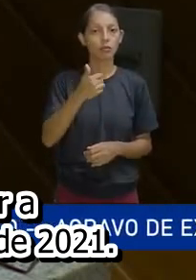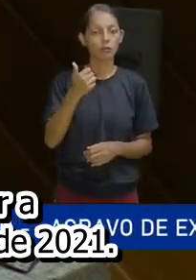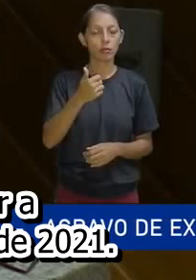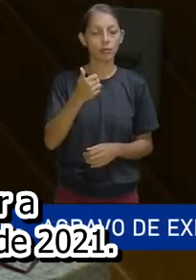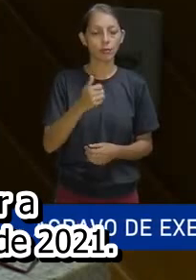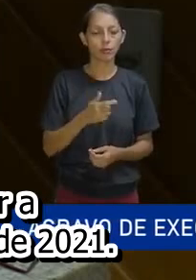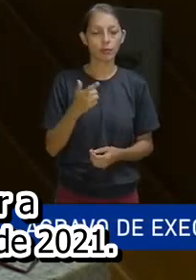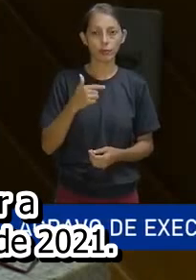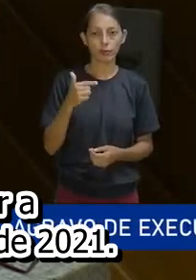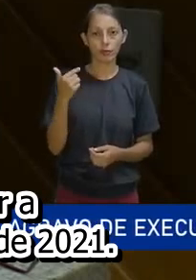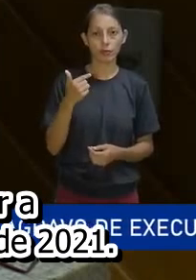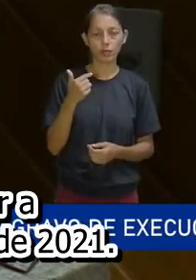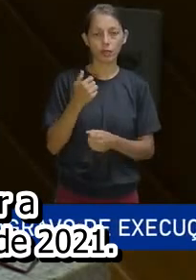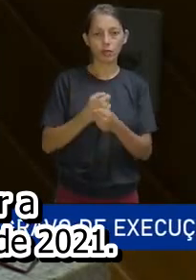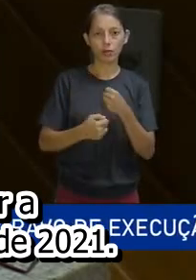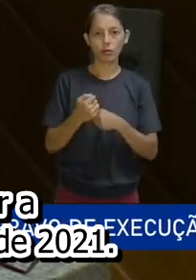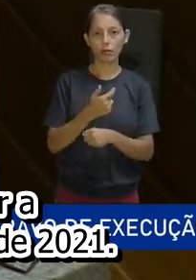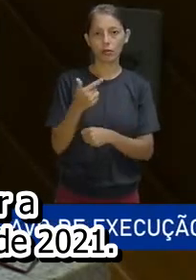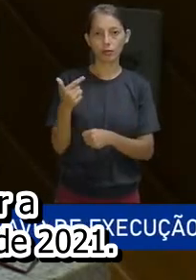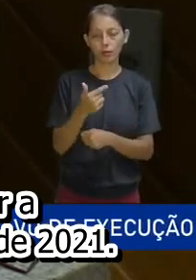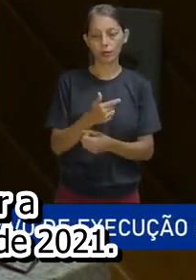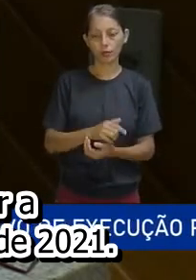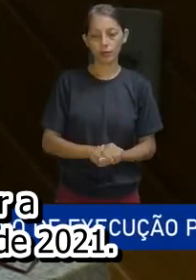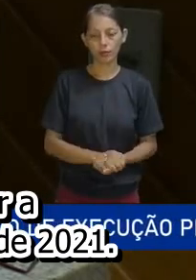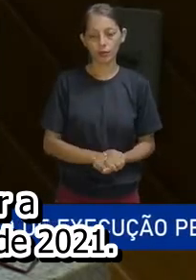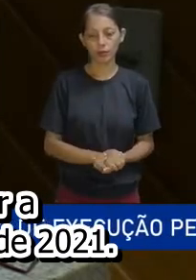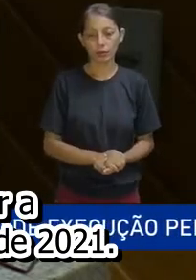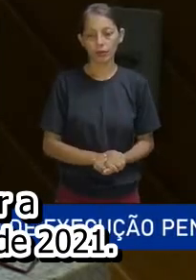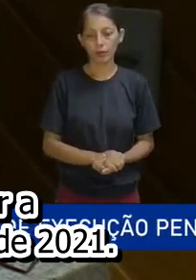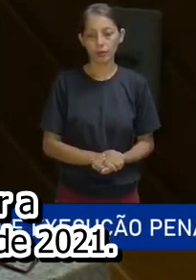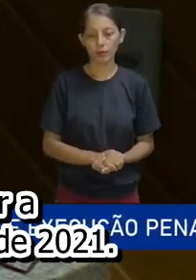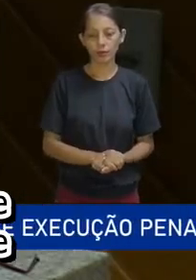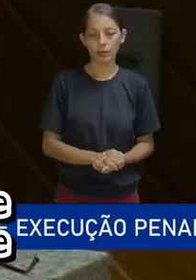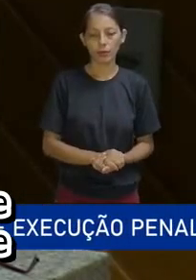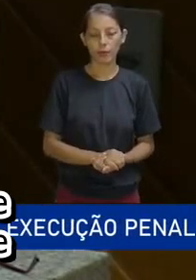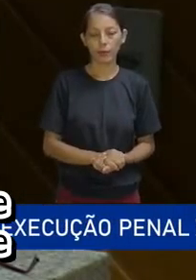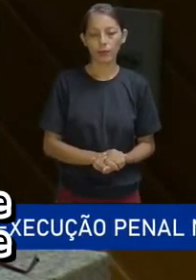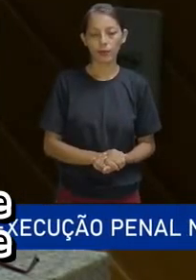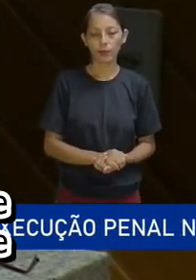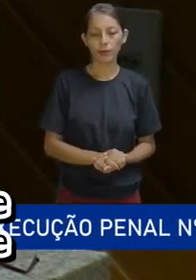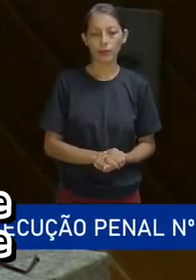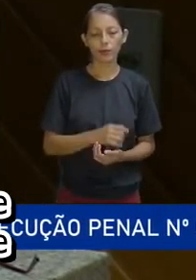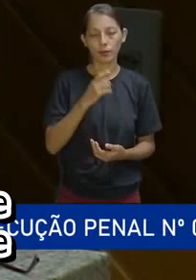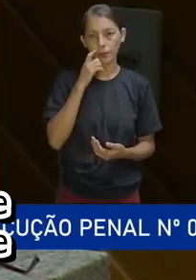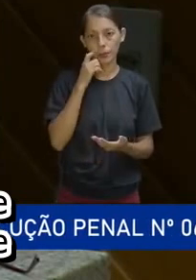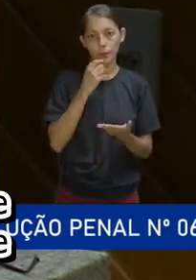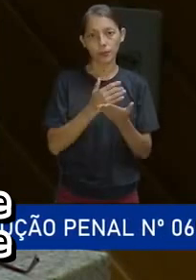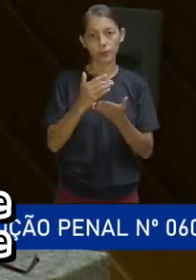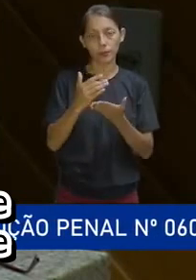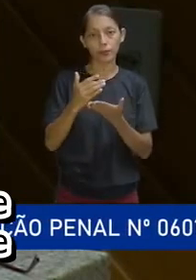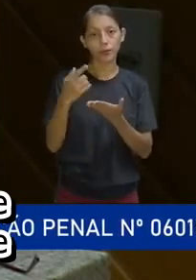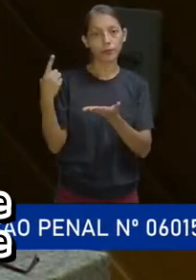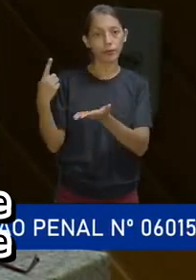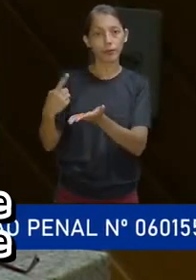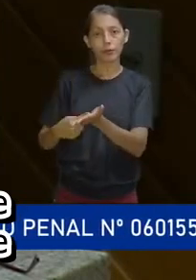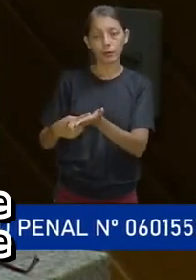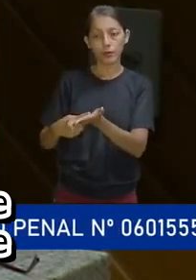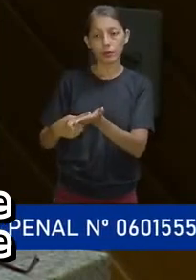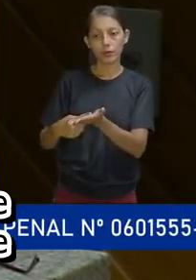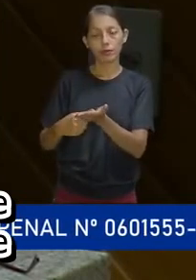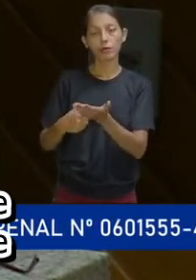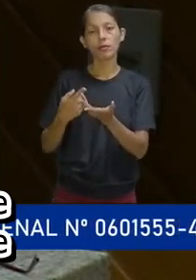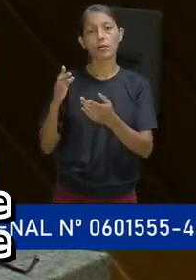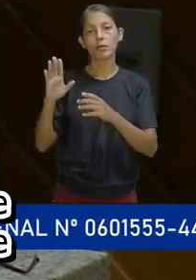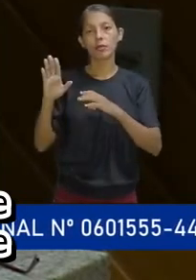penal decorrente do inquérito 56 de 2021. Iniciado o cumprimento do acordo, a agravante interpôs o